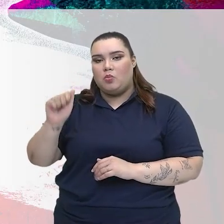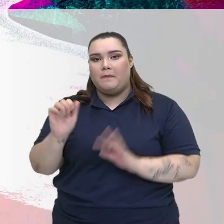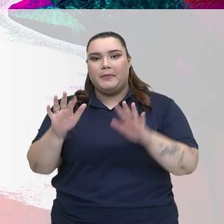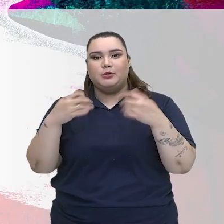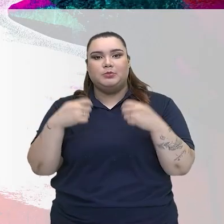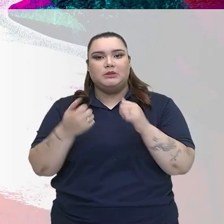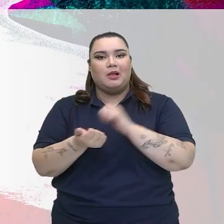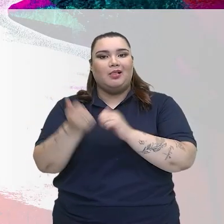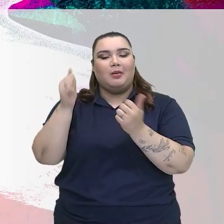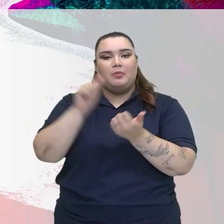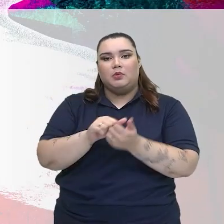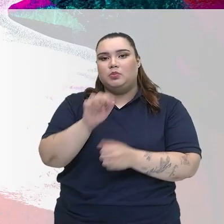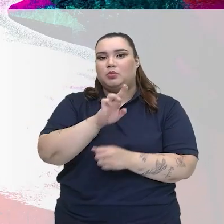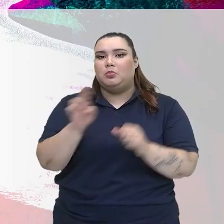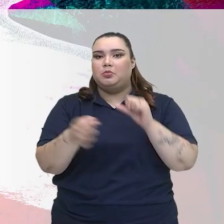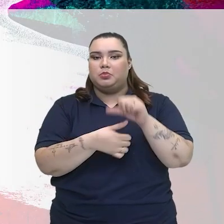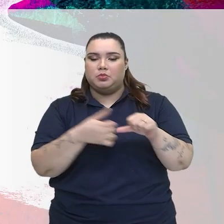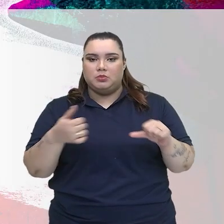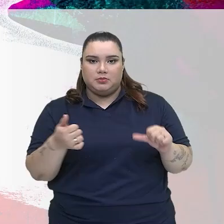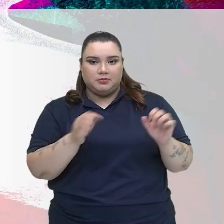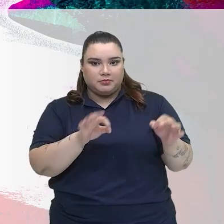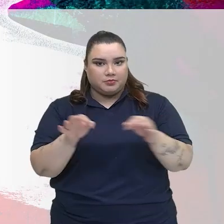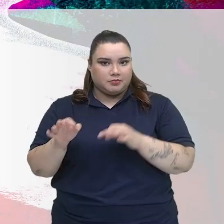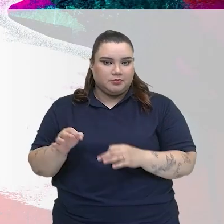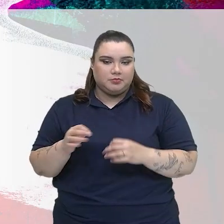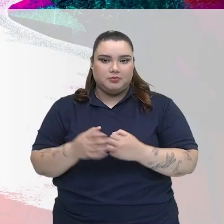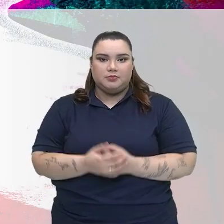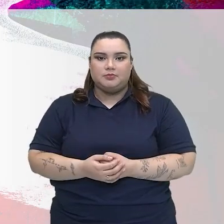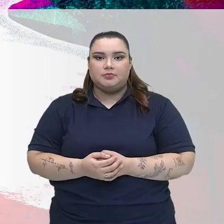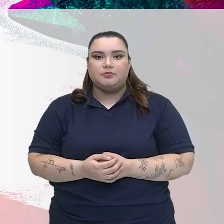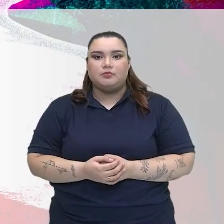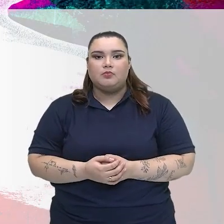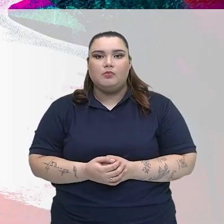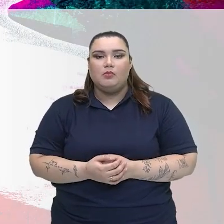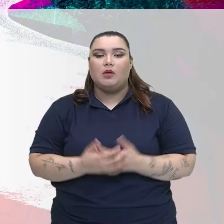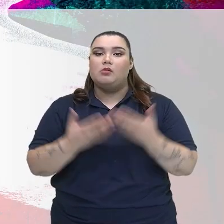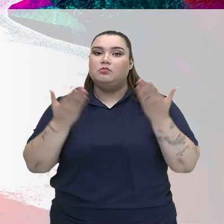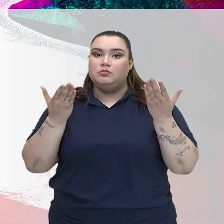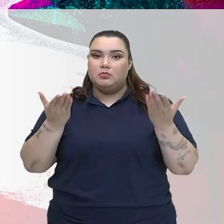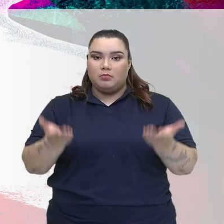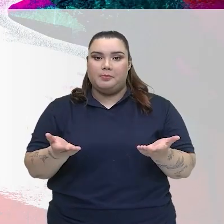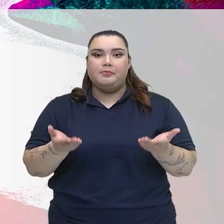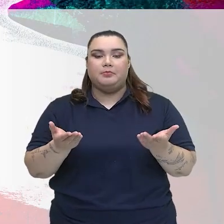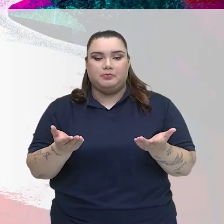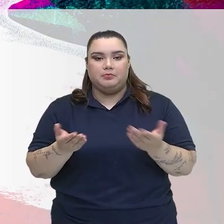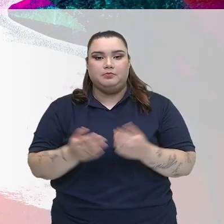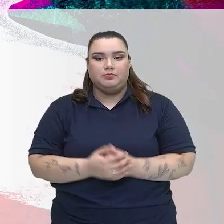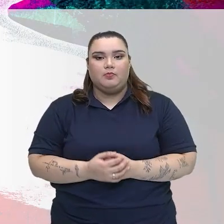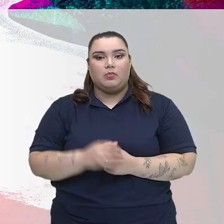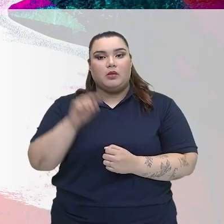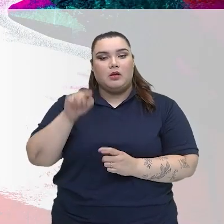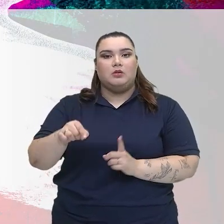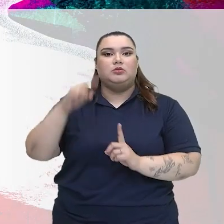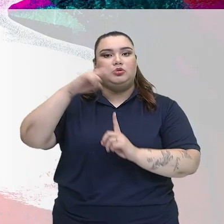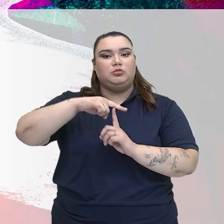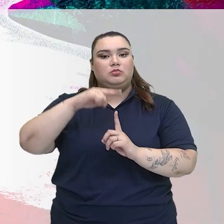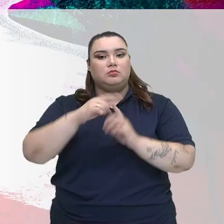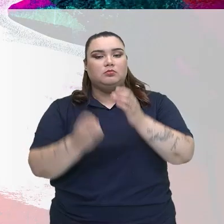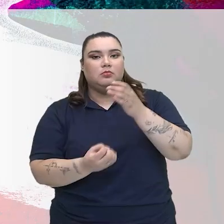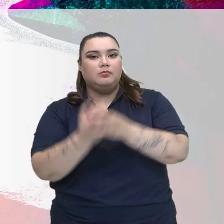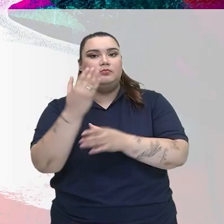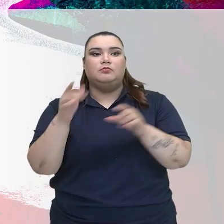vão conhecer mais para frente na nossa aula, tá certo? Então, aqui, esse estilo também